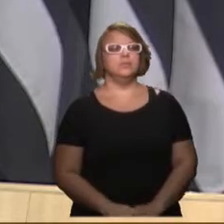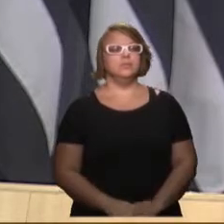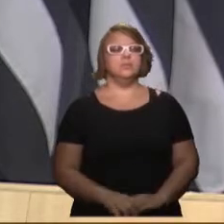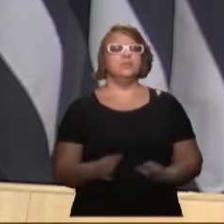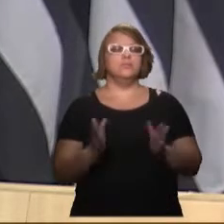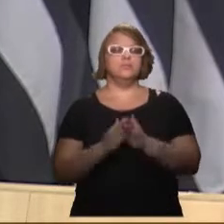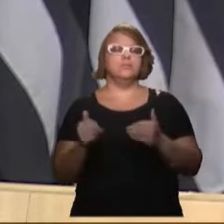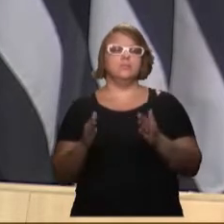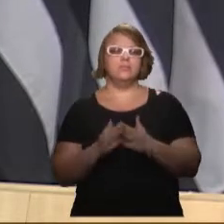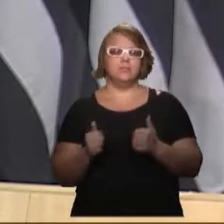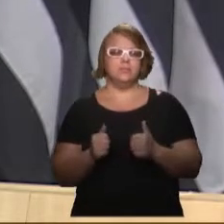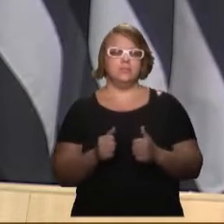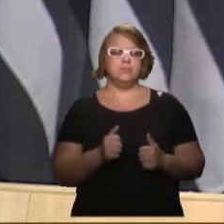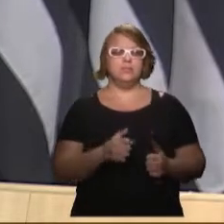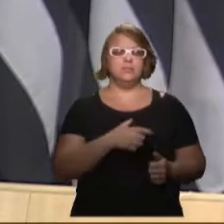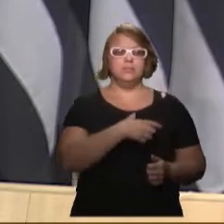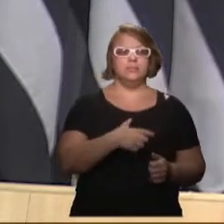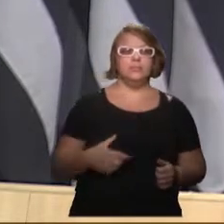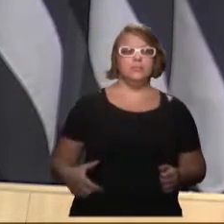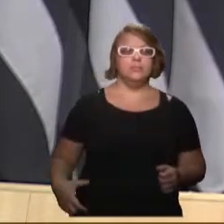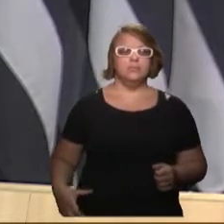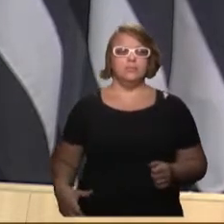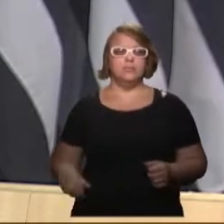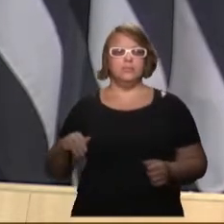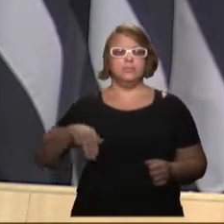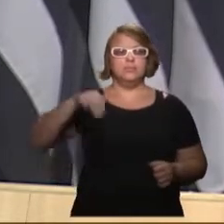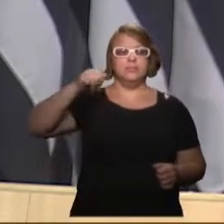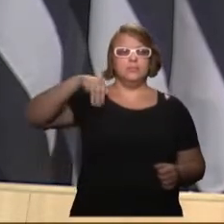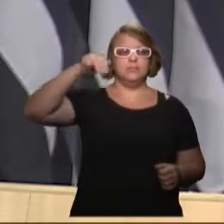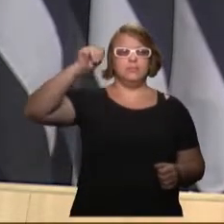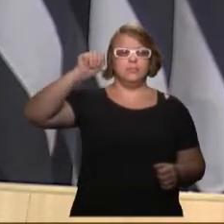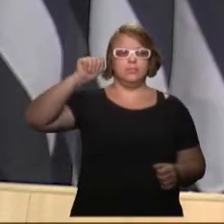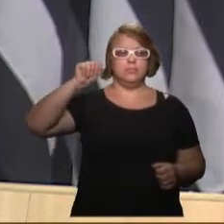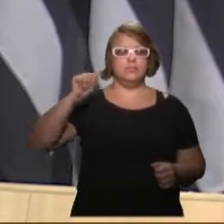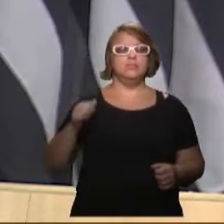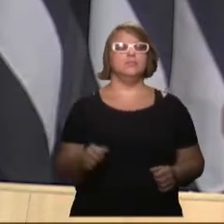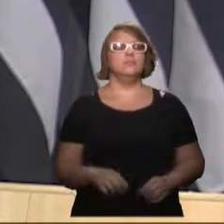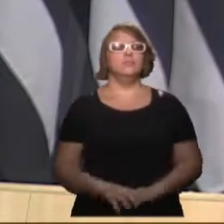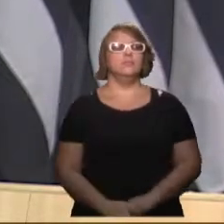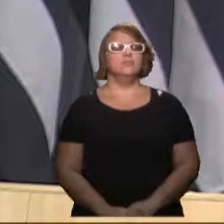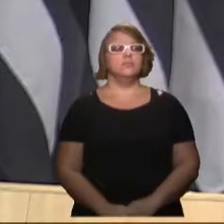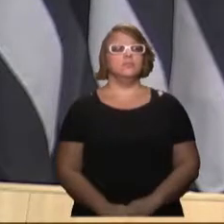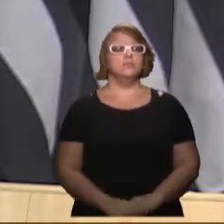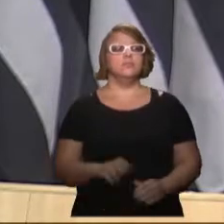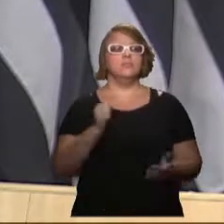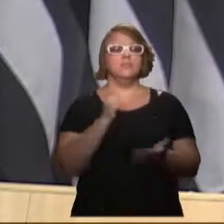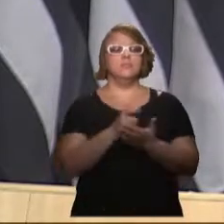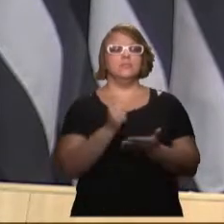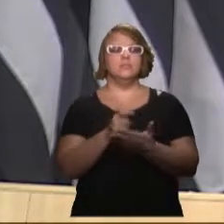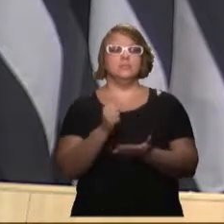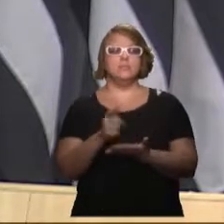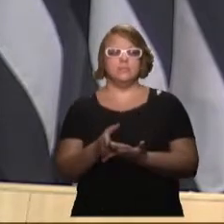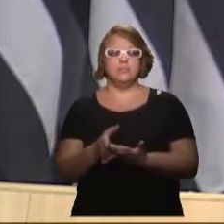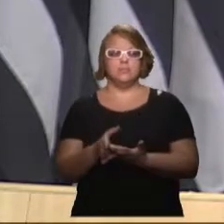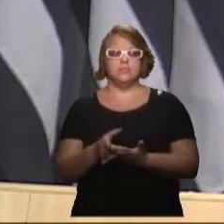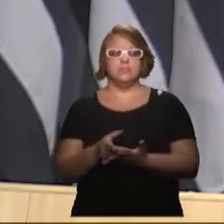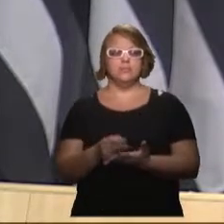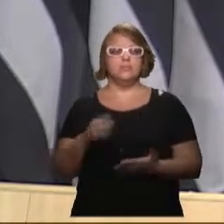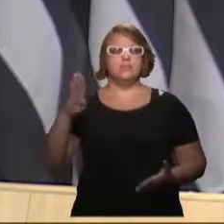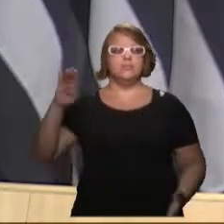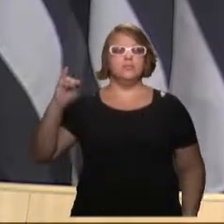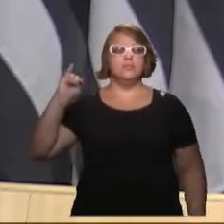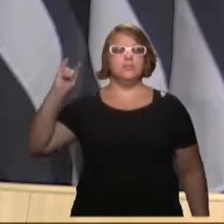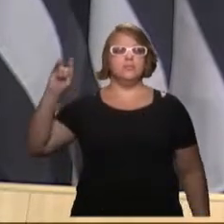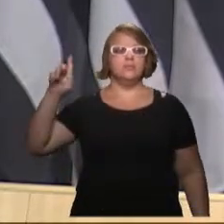parecer do Ministério Público sobre esse empréstimo ou esse repasse bilionário, na verdade,